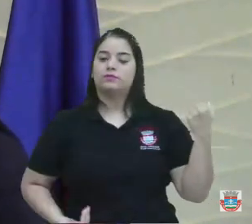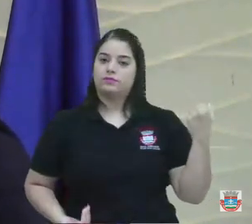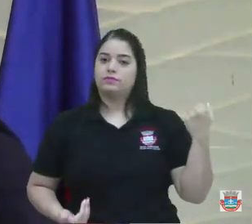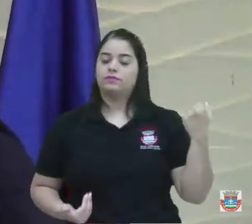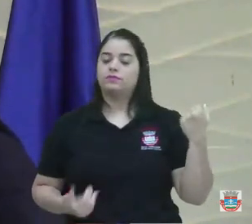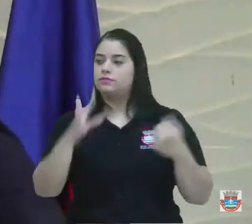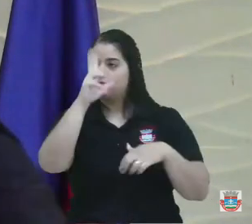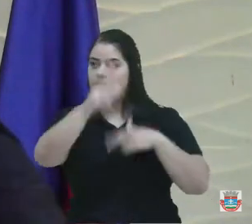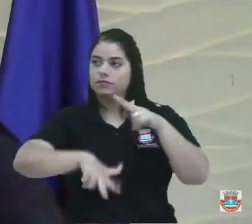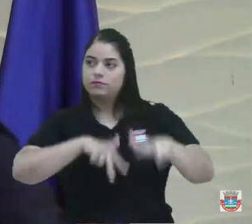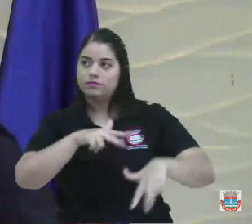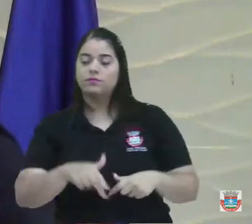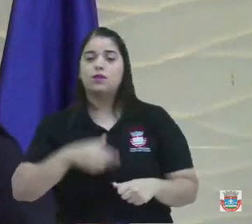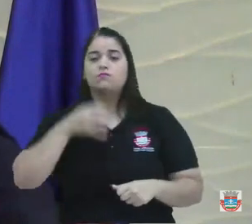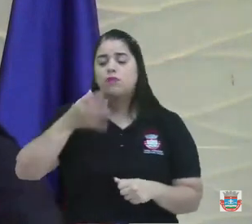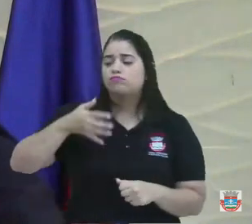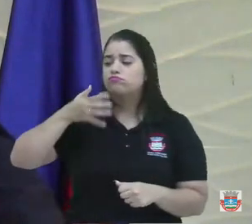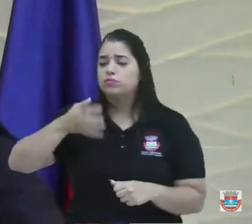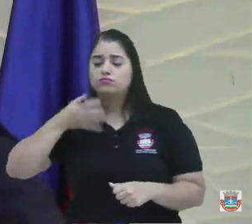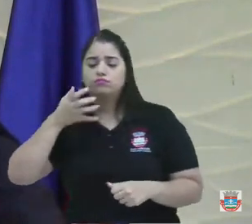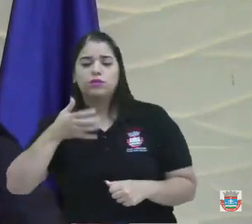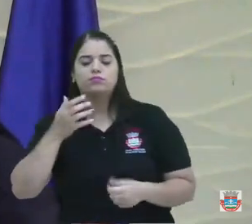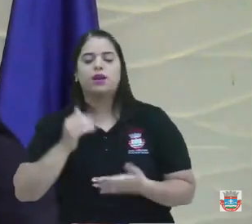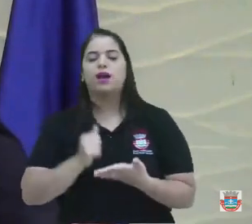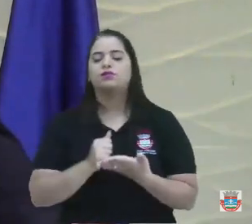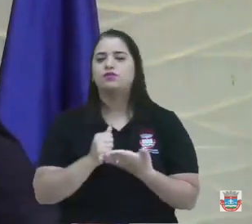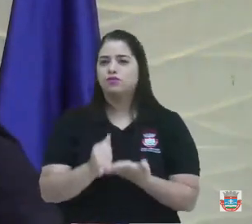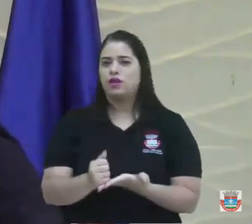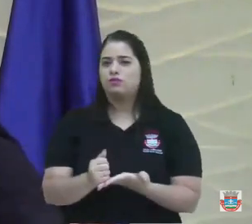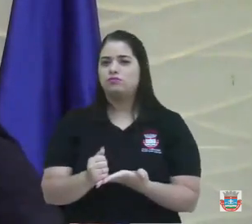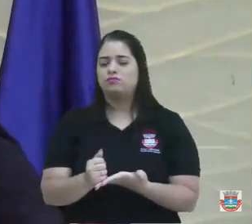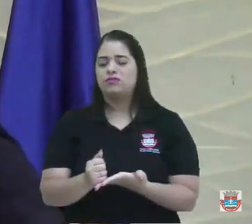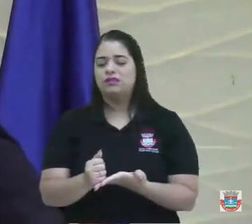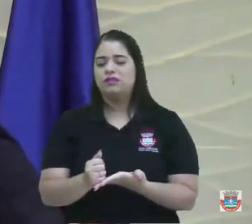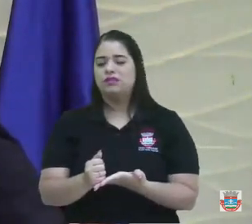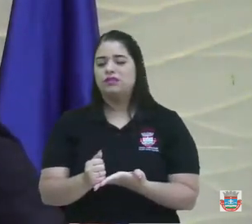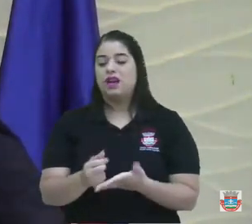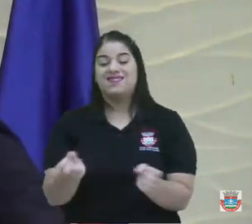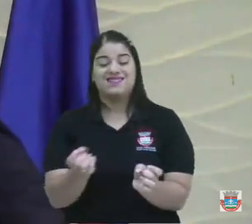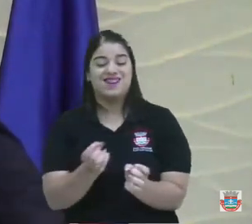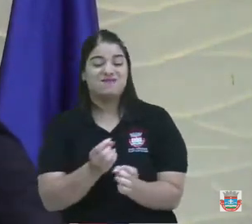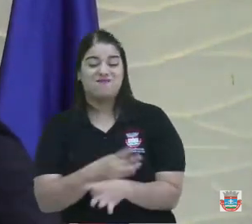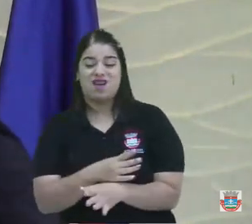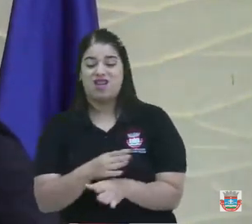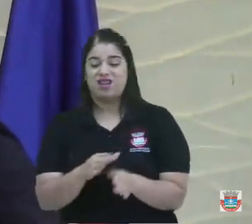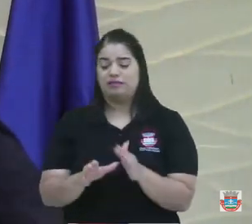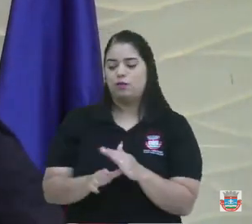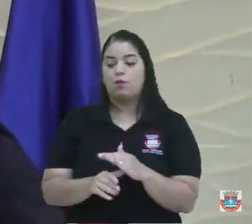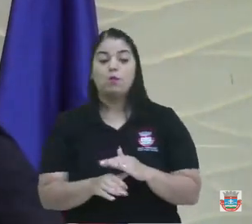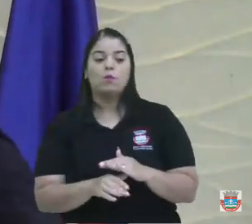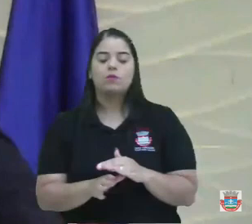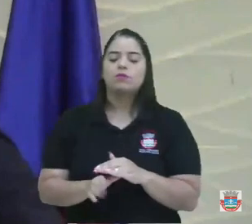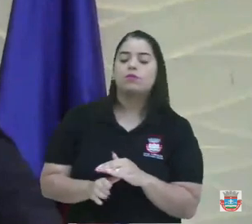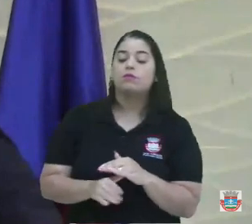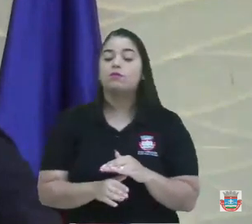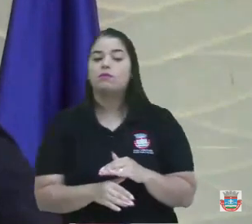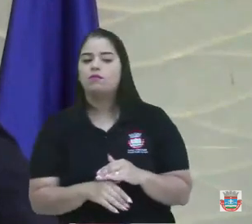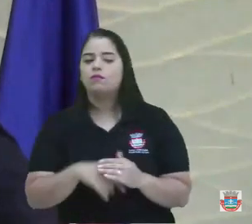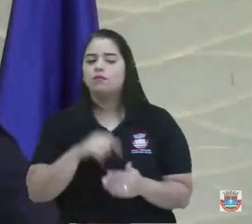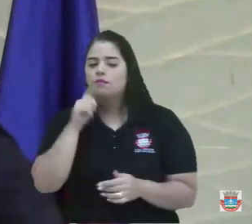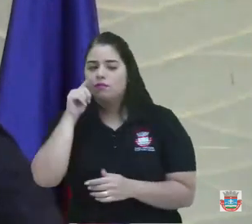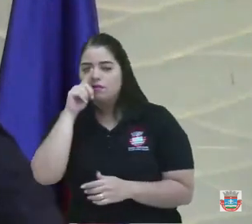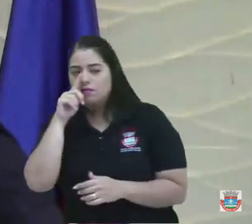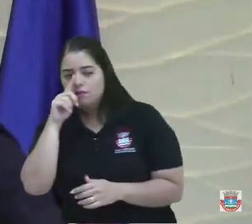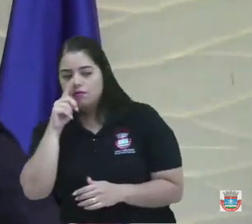isso que eu venho falando, vai favorecer a criminalidade, vai favorecer a onda de assaltos, porque quando o povo está mais